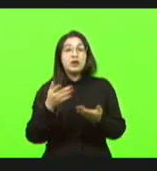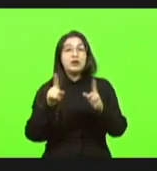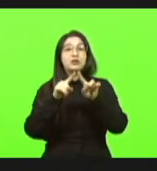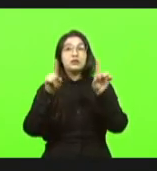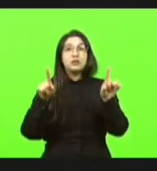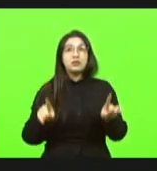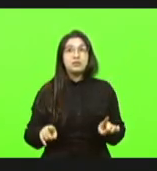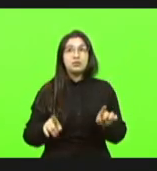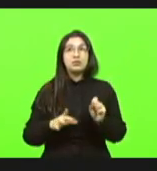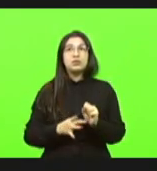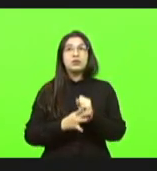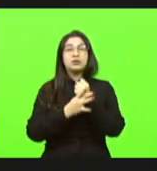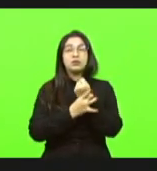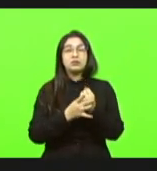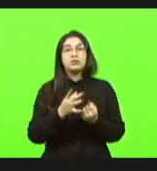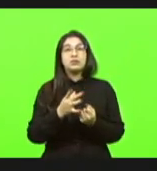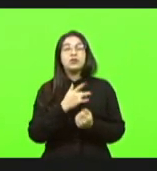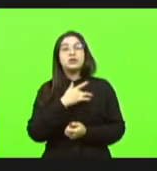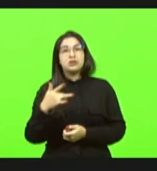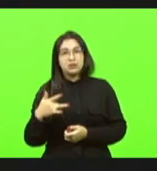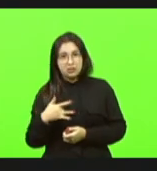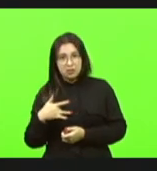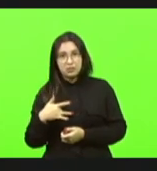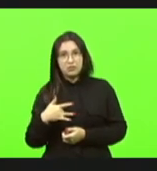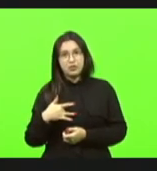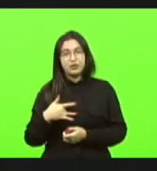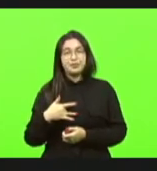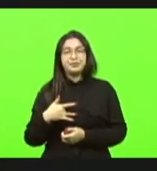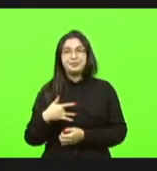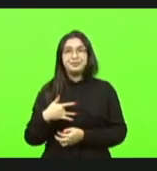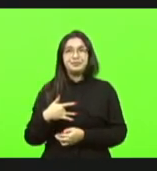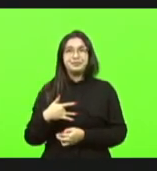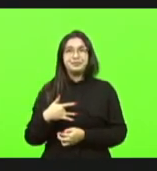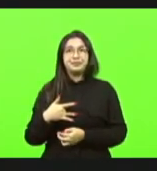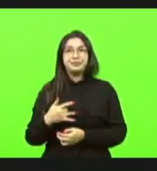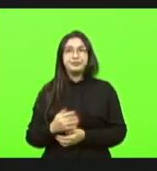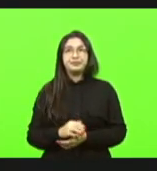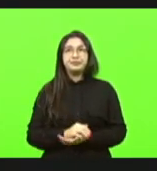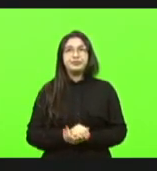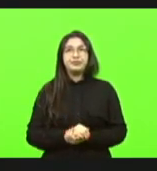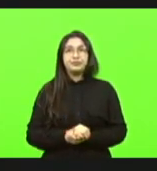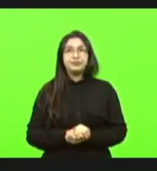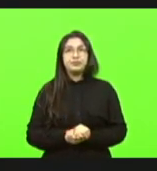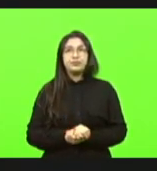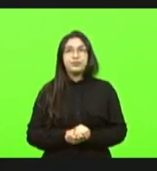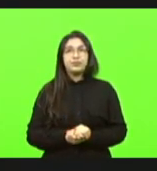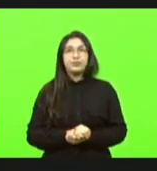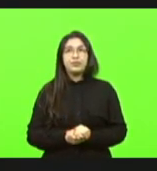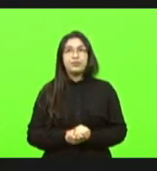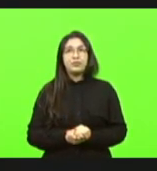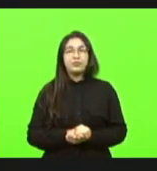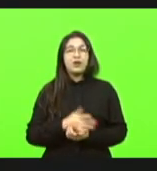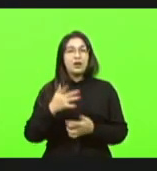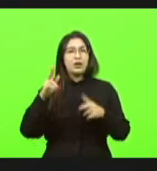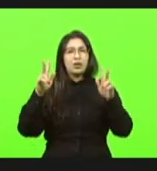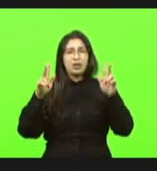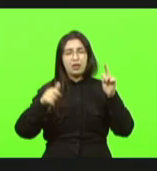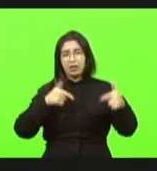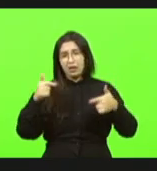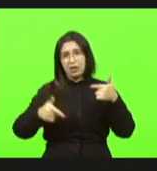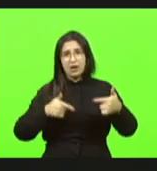também E na saúde né que é dispensável falar o trabalho que eles fazem